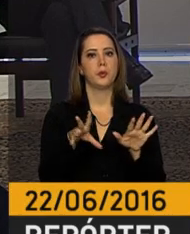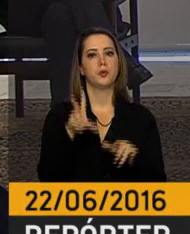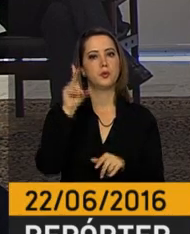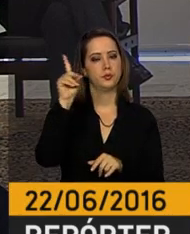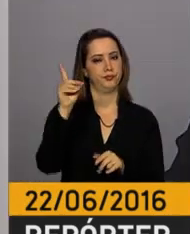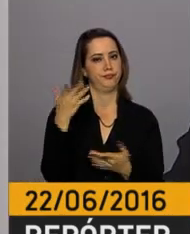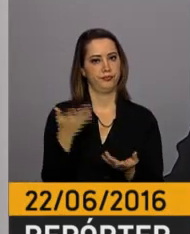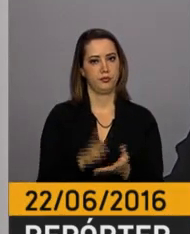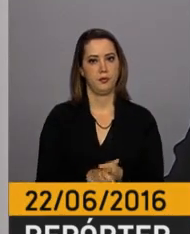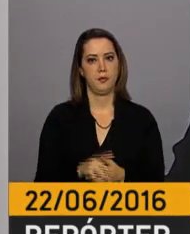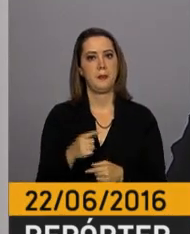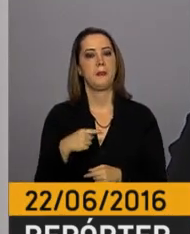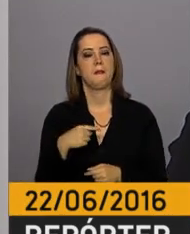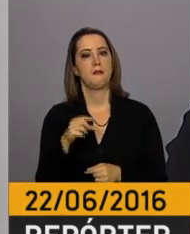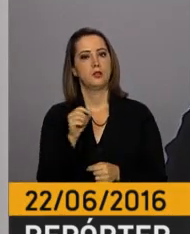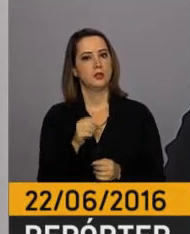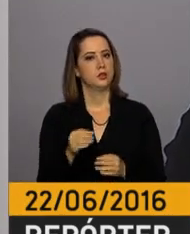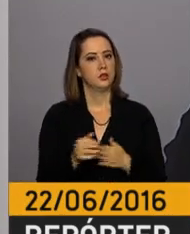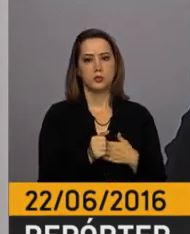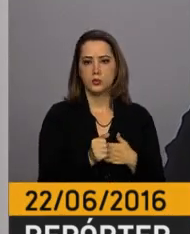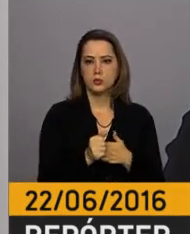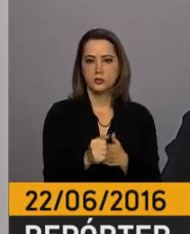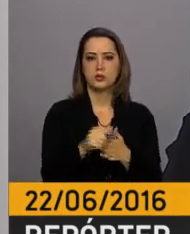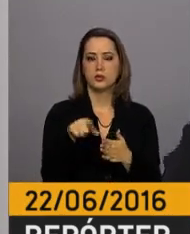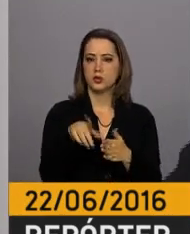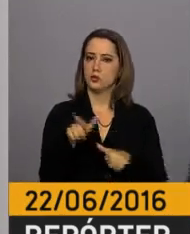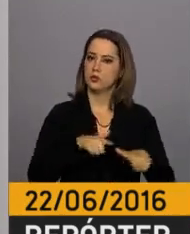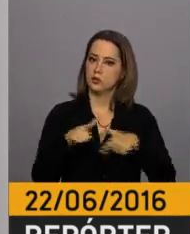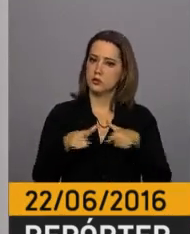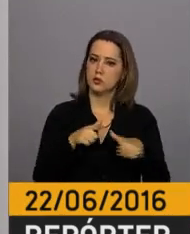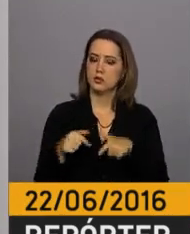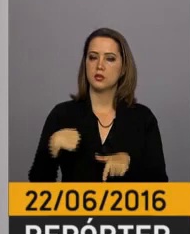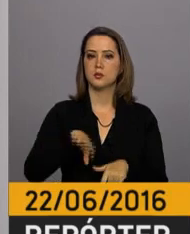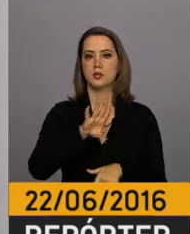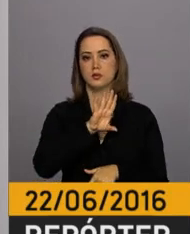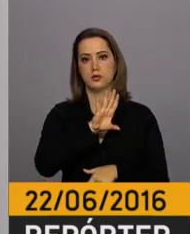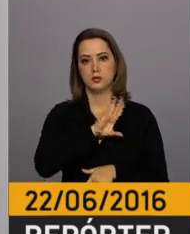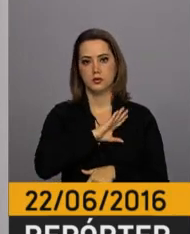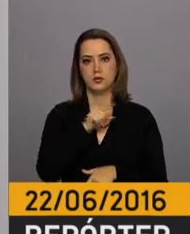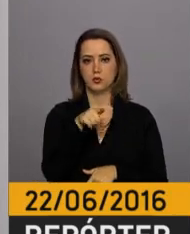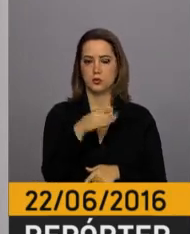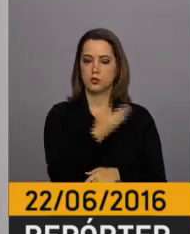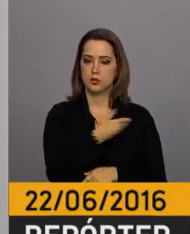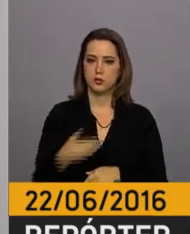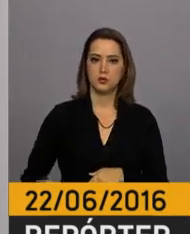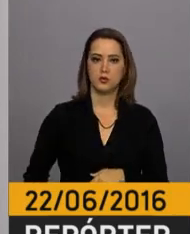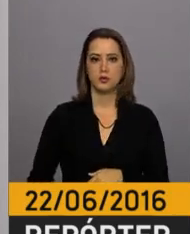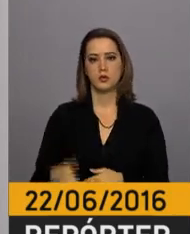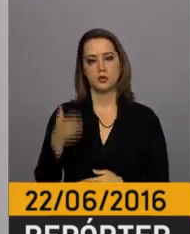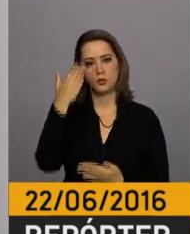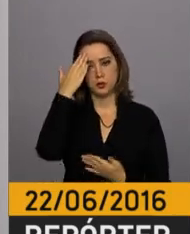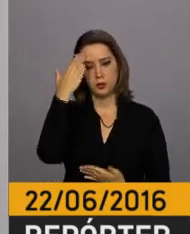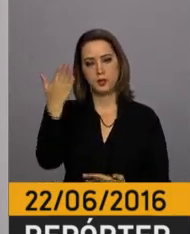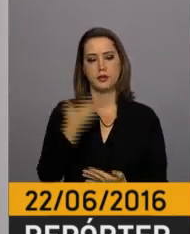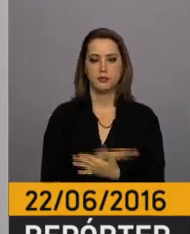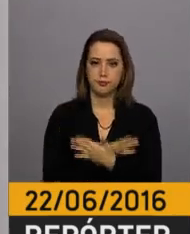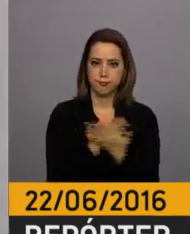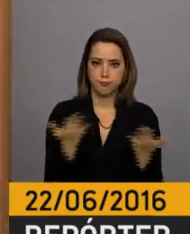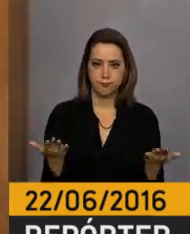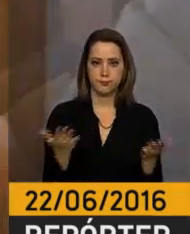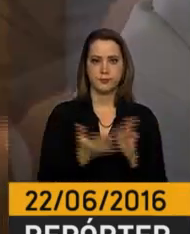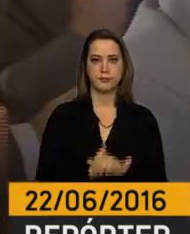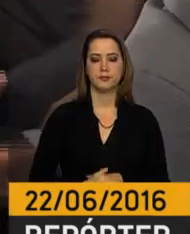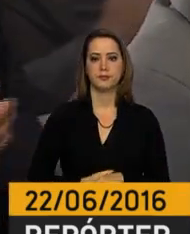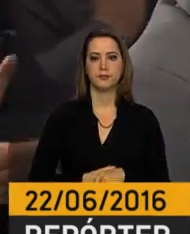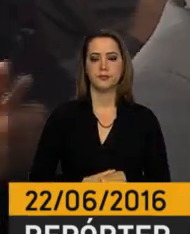Espírito as diretrizes de trabalho que vão pautar a nossa ação no seu governo Muito obrigado a todos e a